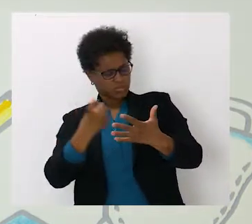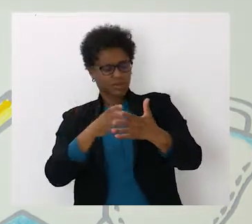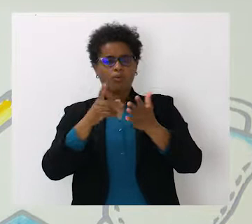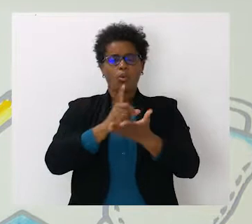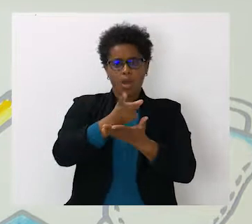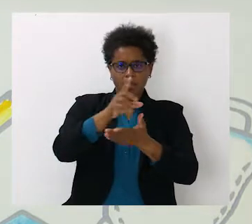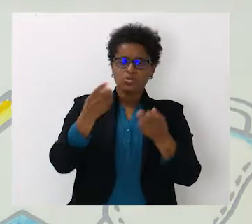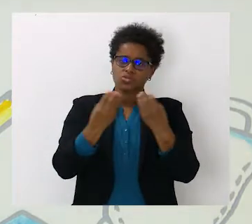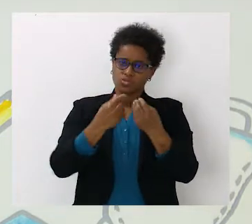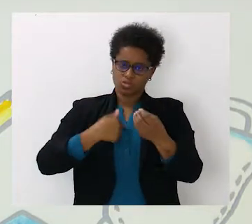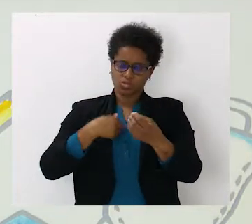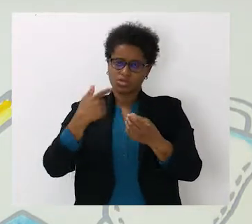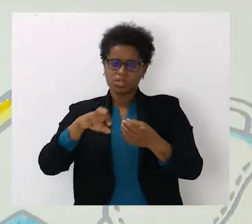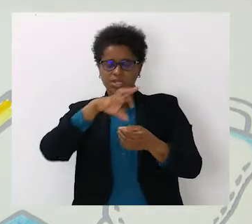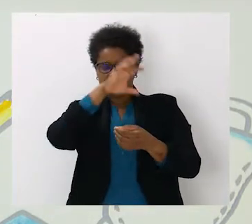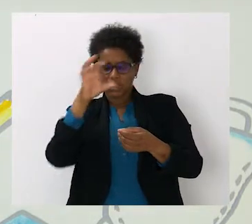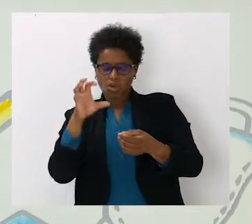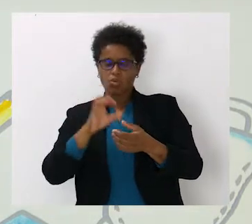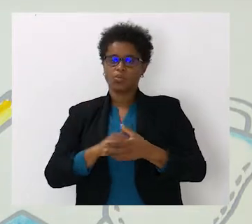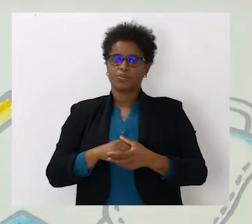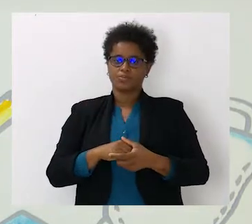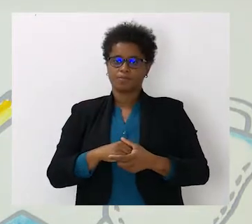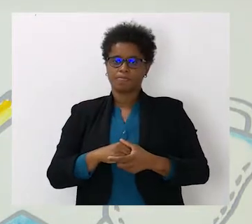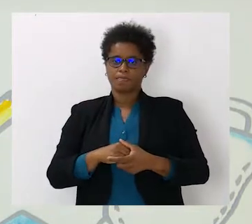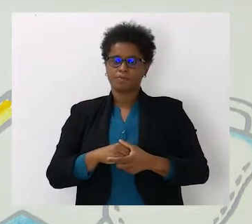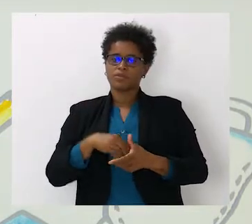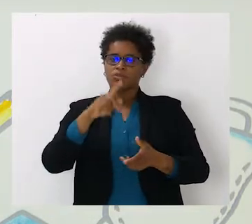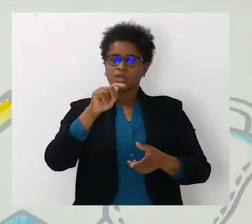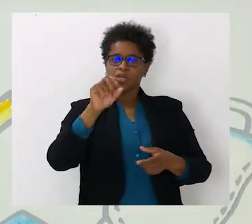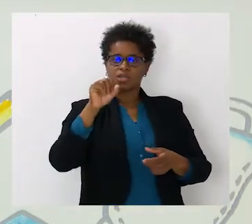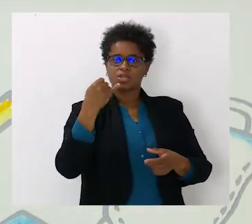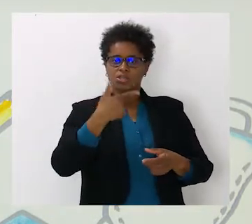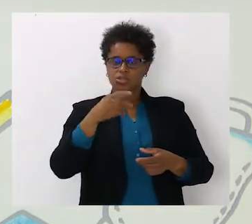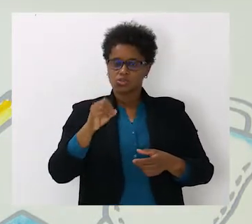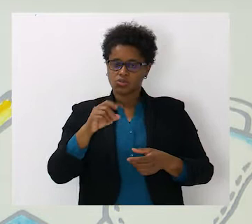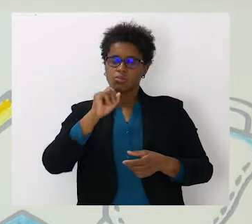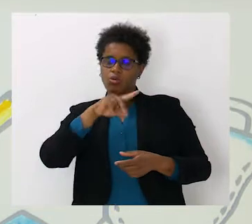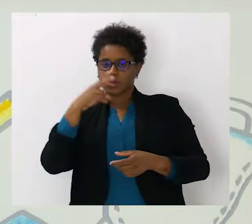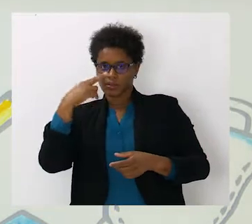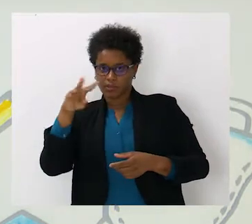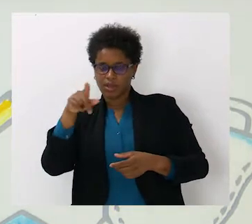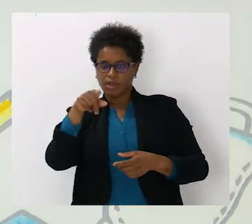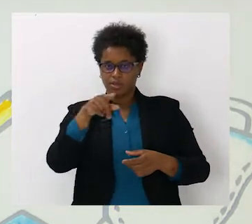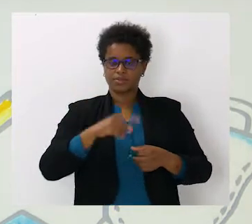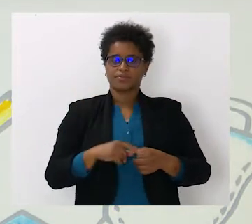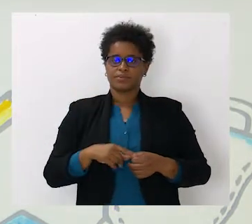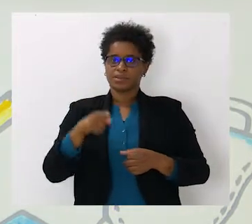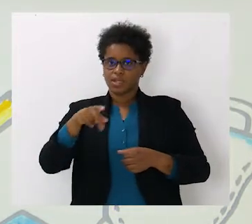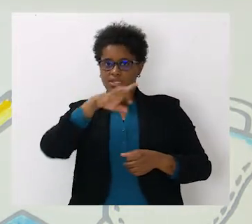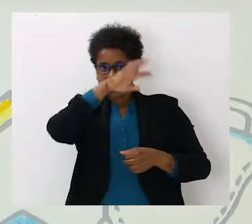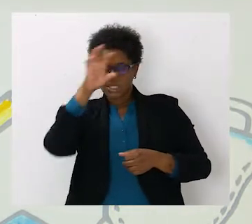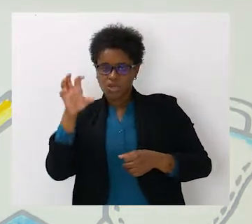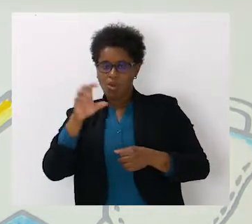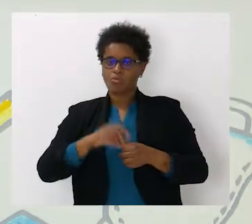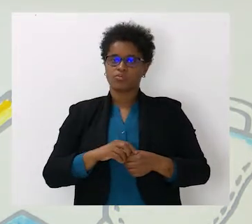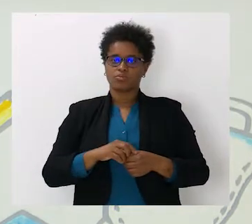comigo. Portanto, temos a região do Egito, podem ver ali.